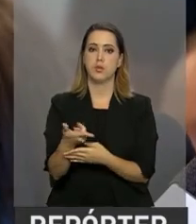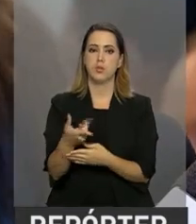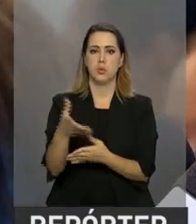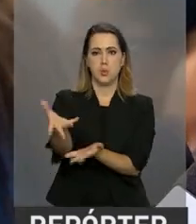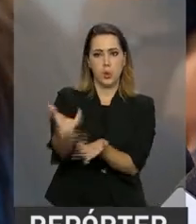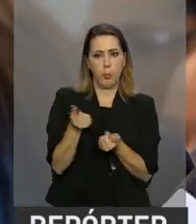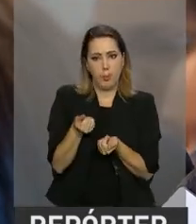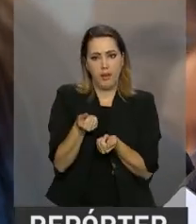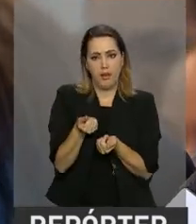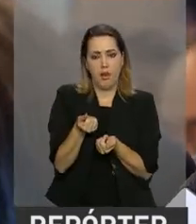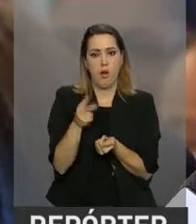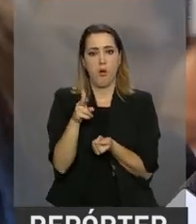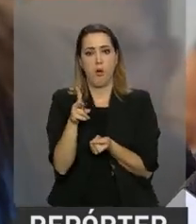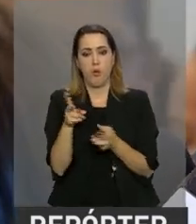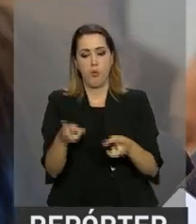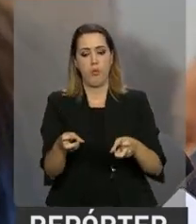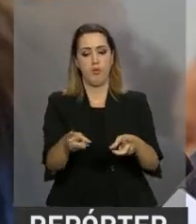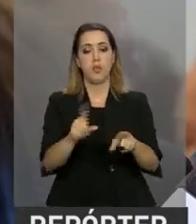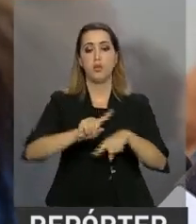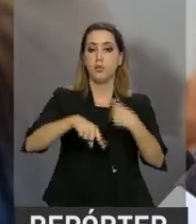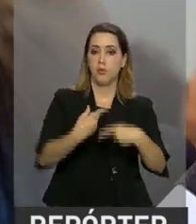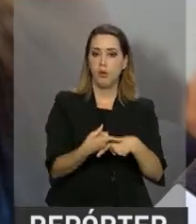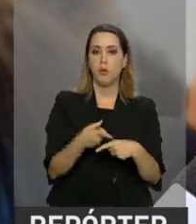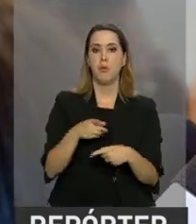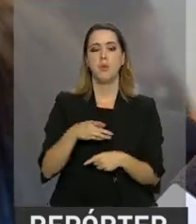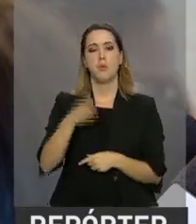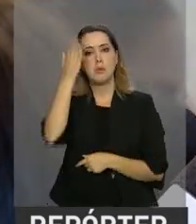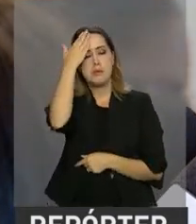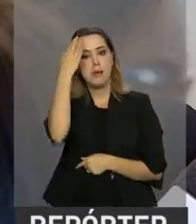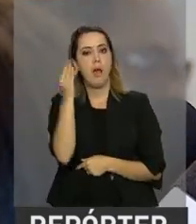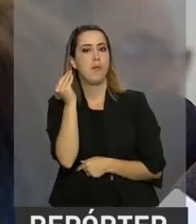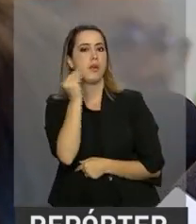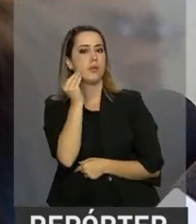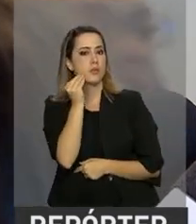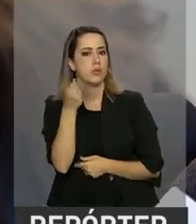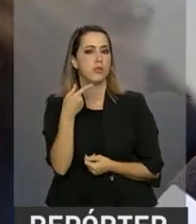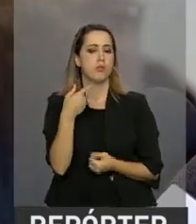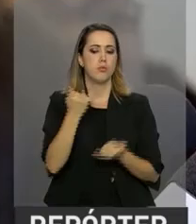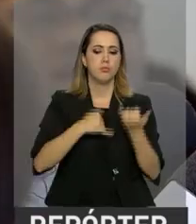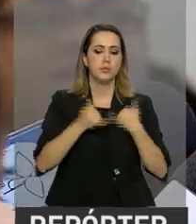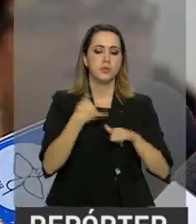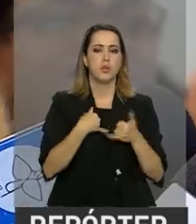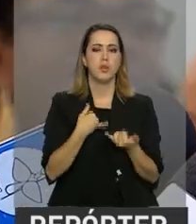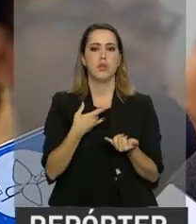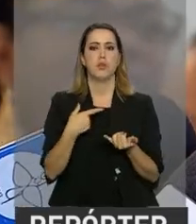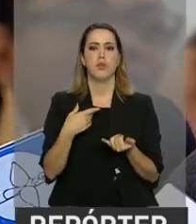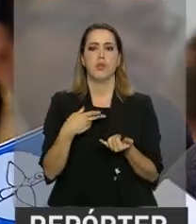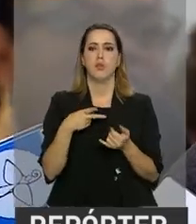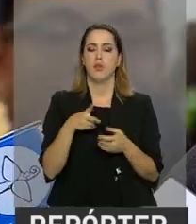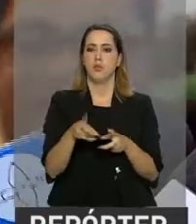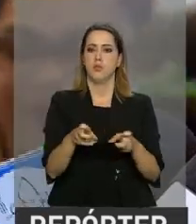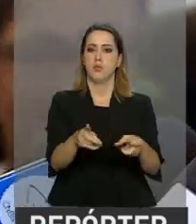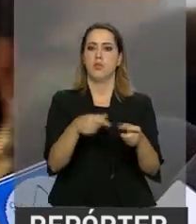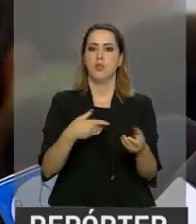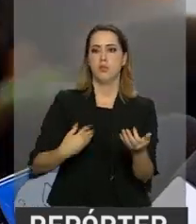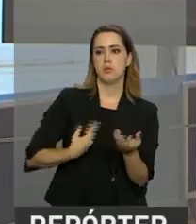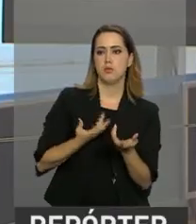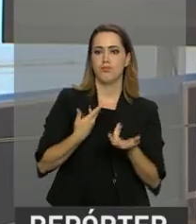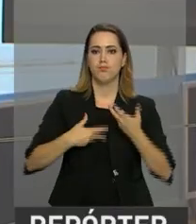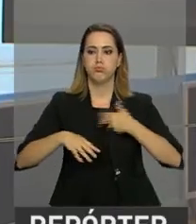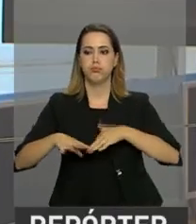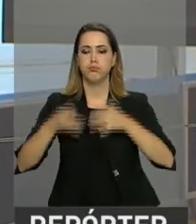Segundo, façam o teste para poder não ser, às vezes, involuntariamente alguém que está transmitindo o